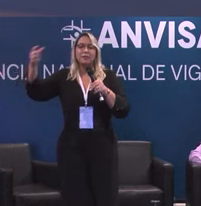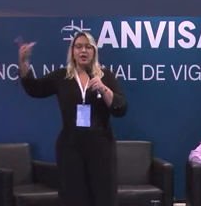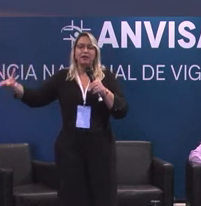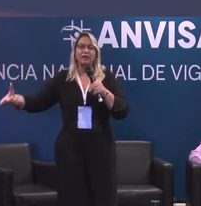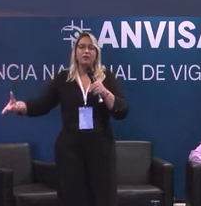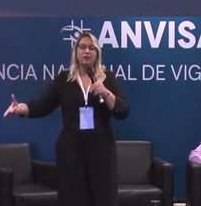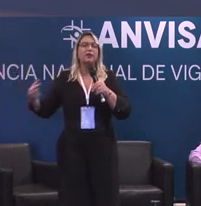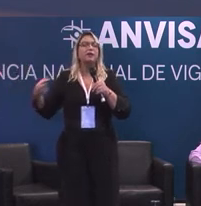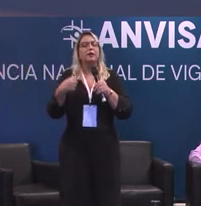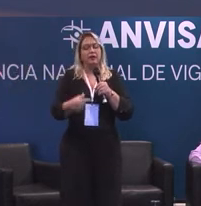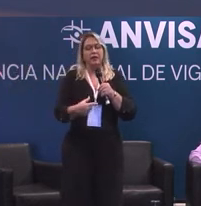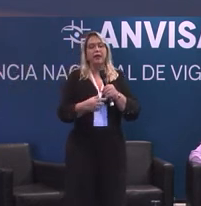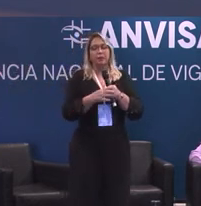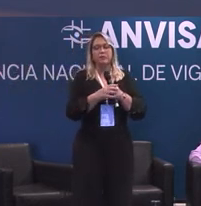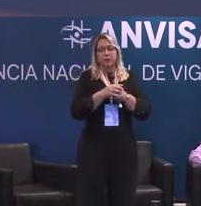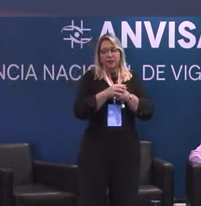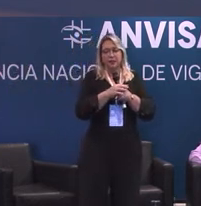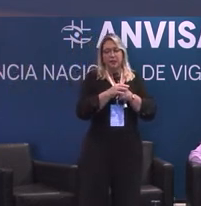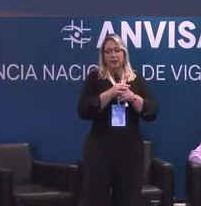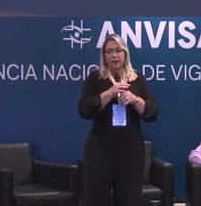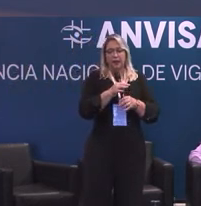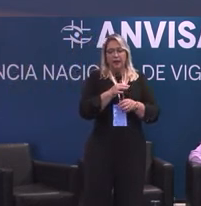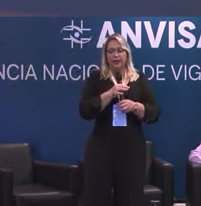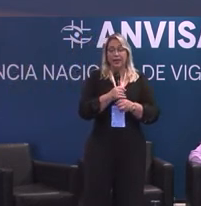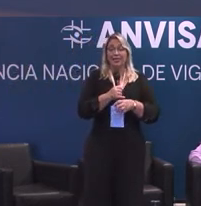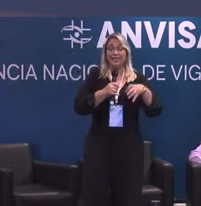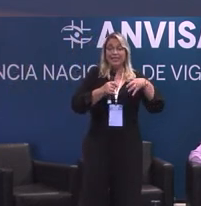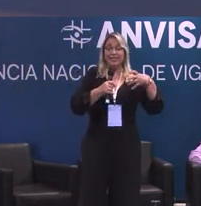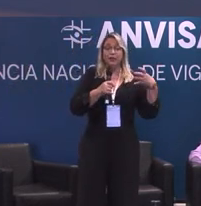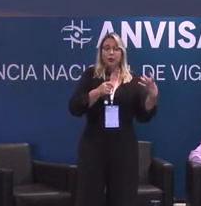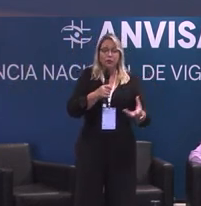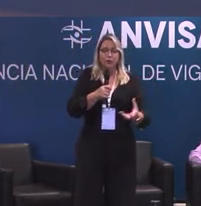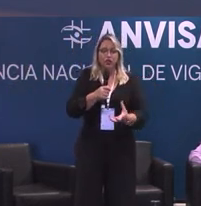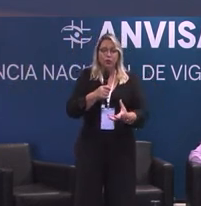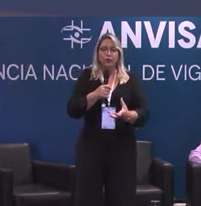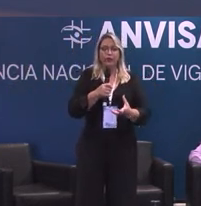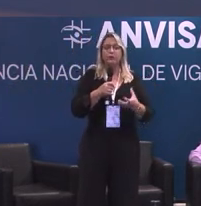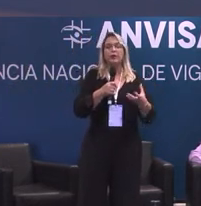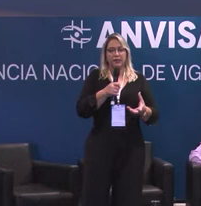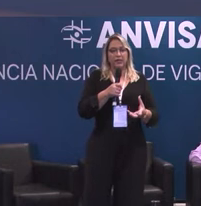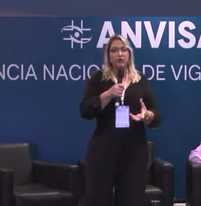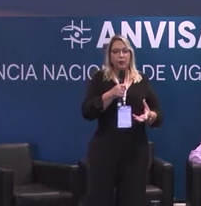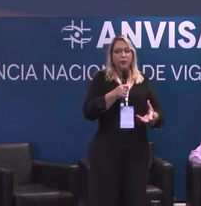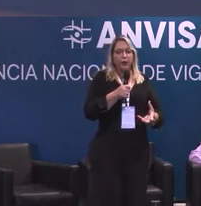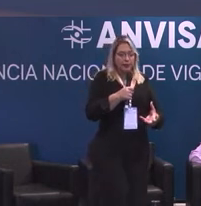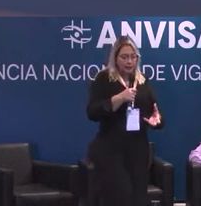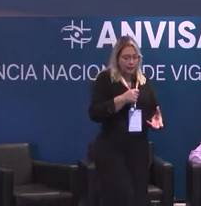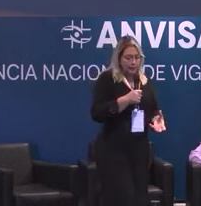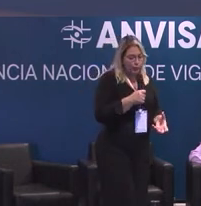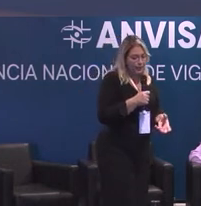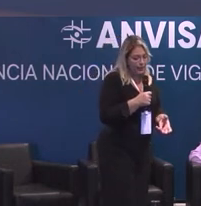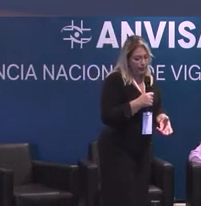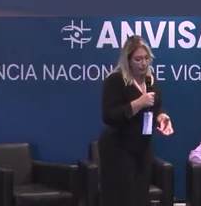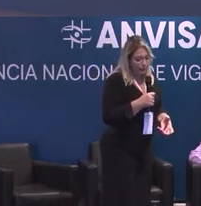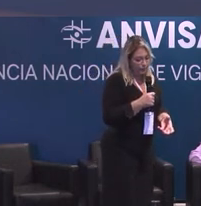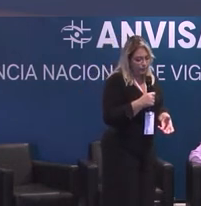já identifica que é possível que essas situações de conflito sejam apuradas. Pode